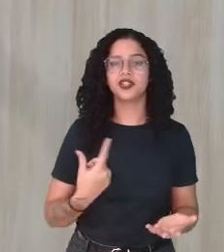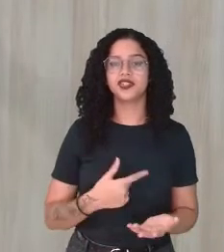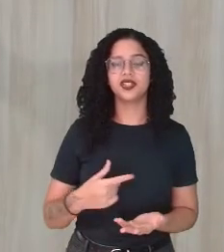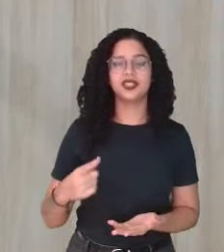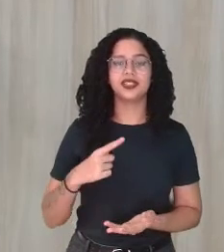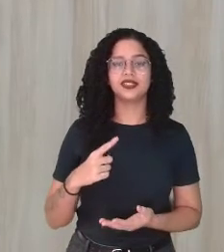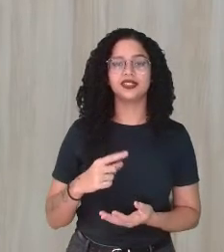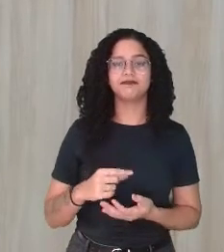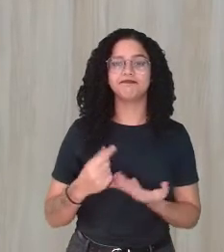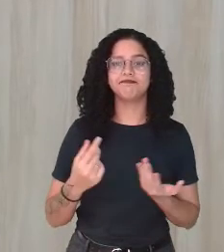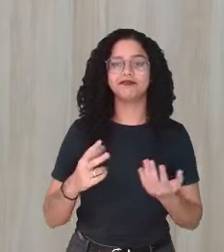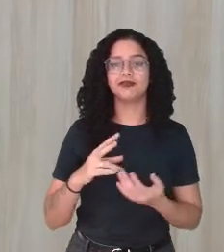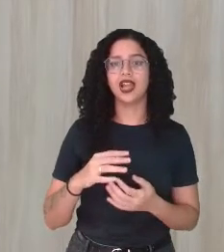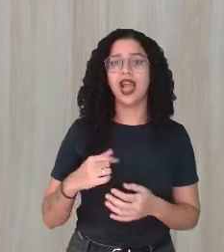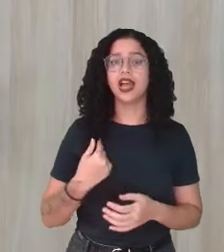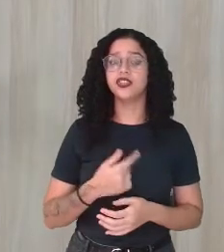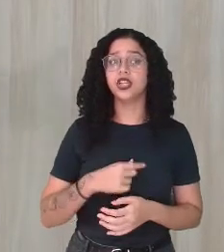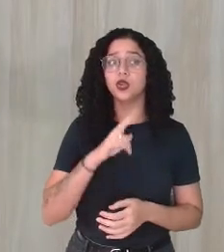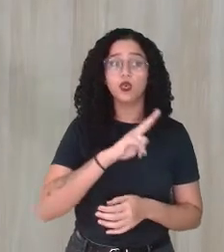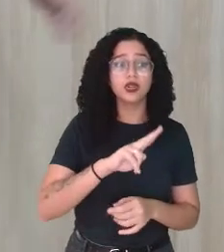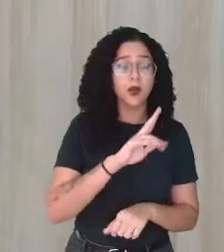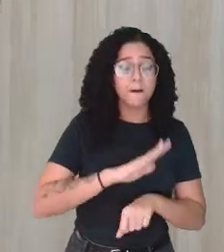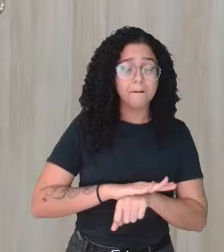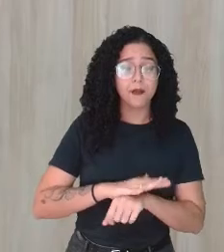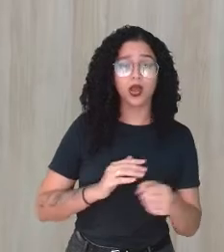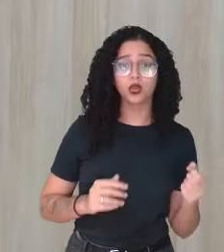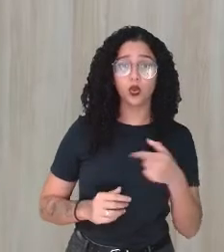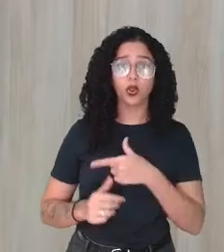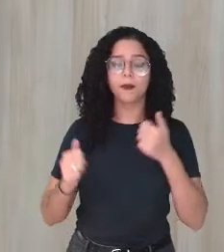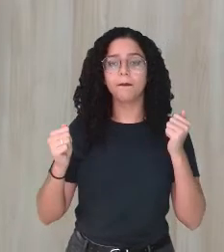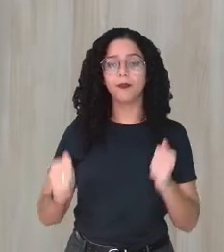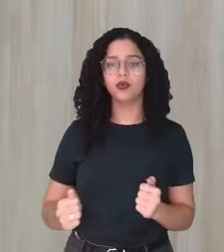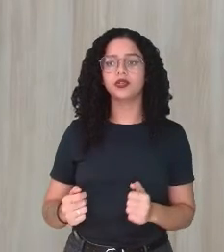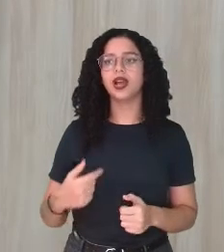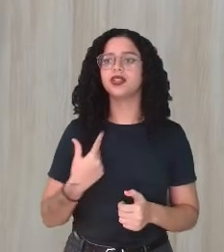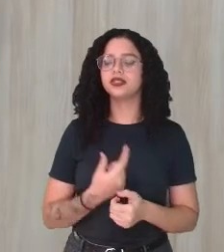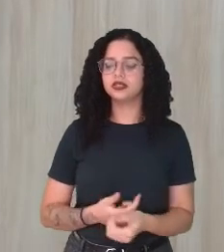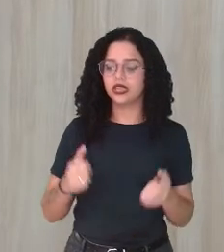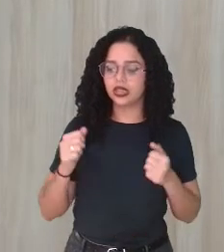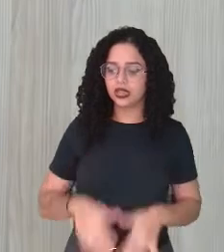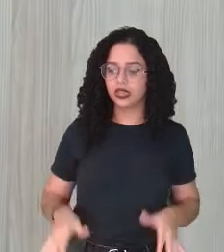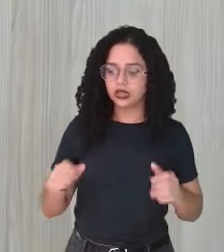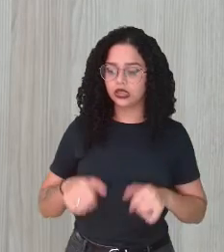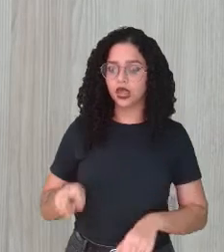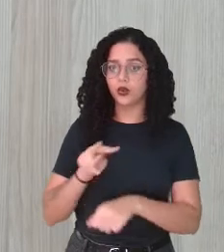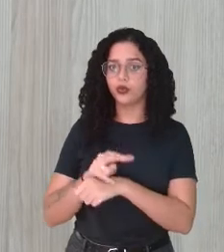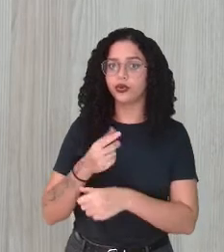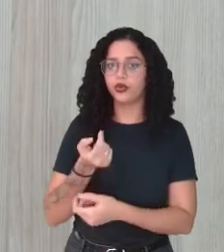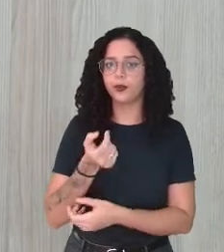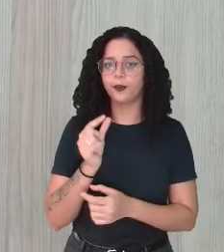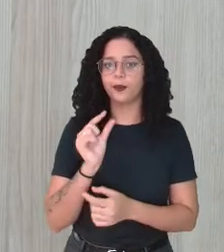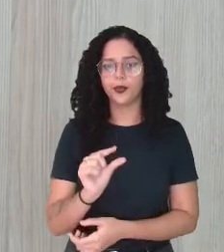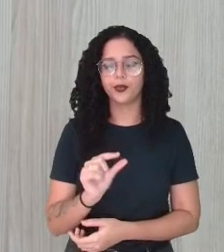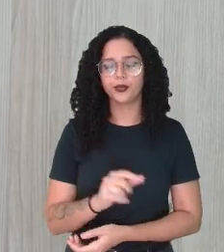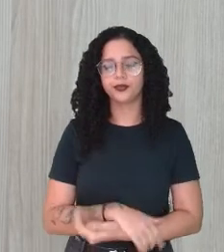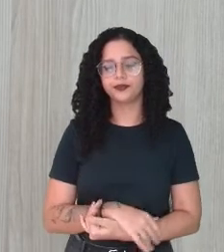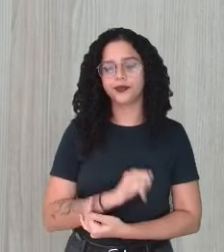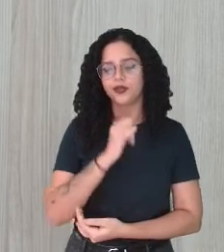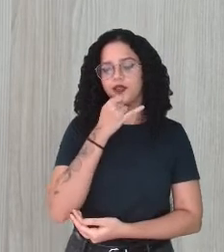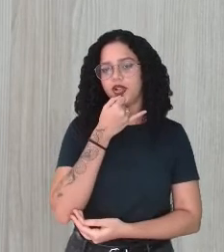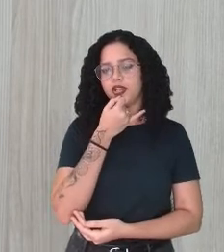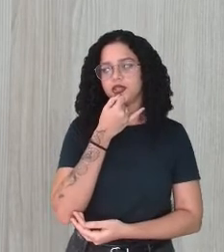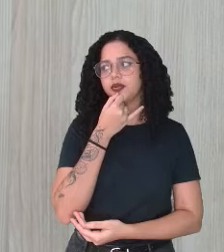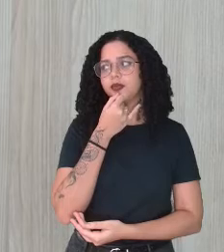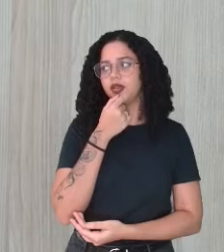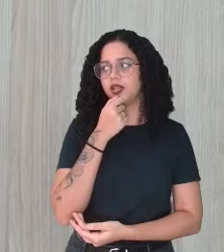tem, a gente está utilizando mais do que pode. A gente está extraindo demais e cuidando pouco, né? Exatamente.